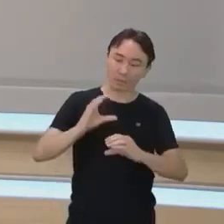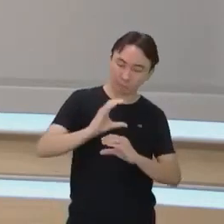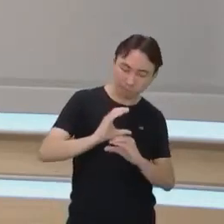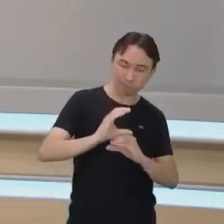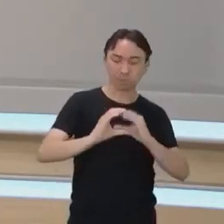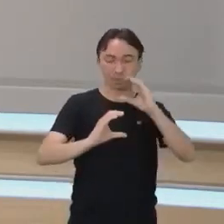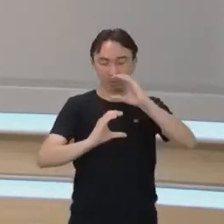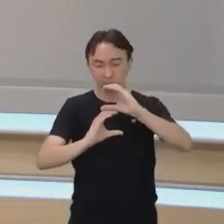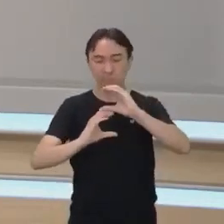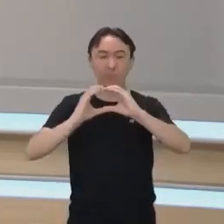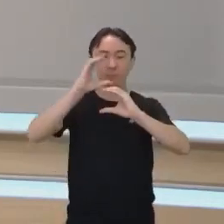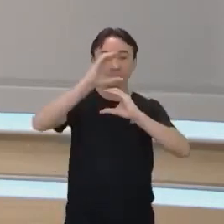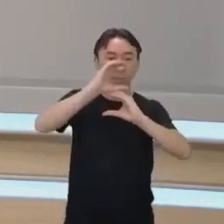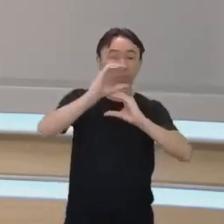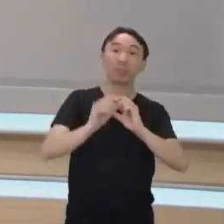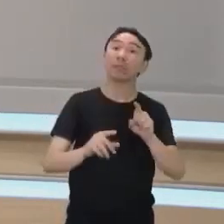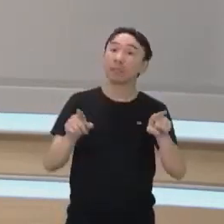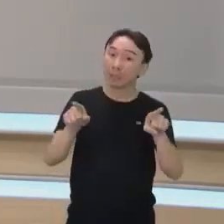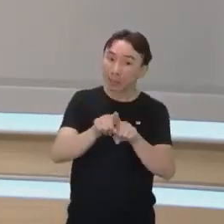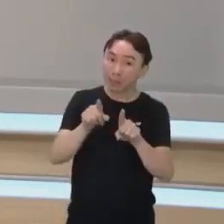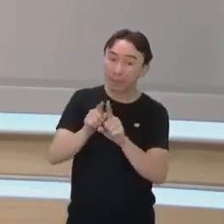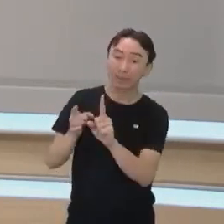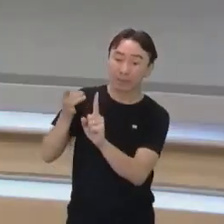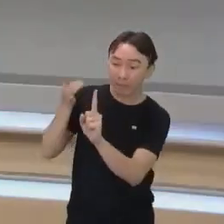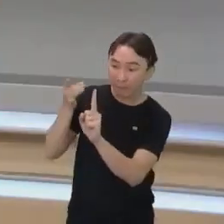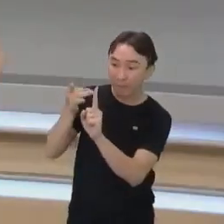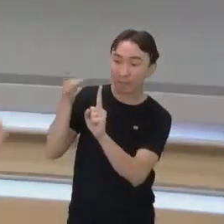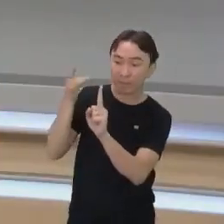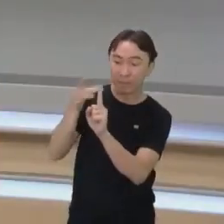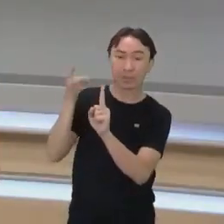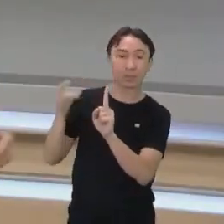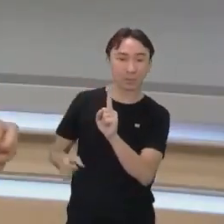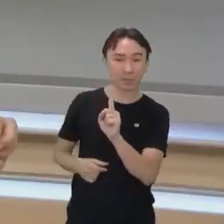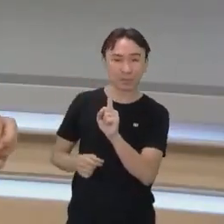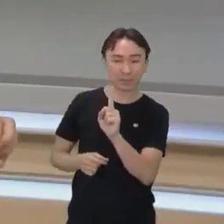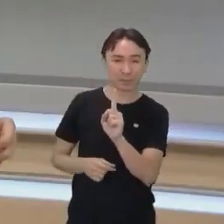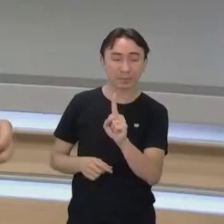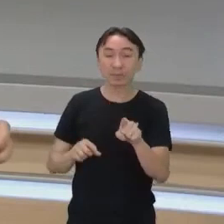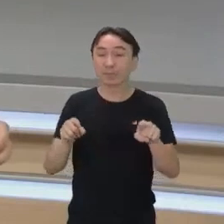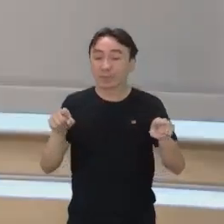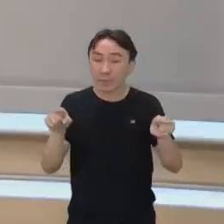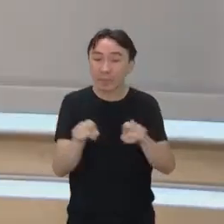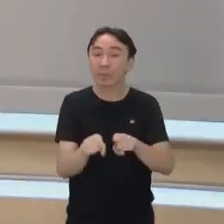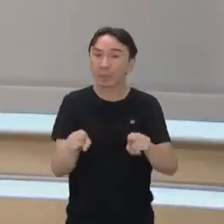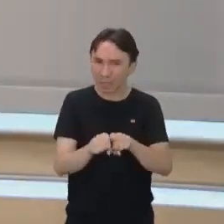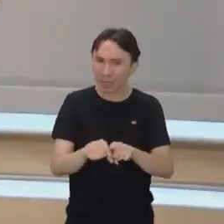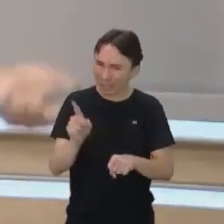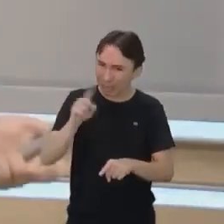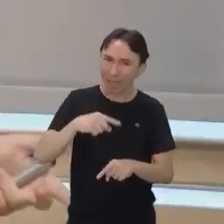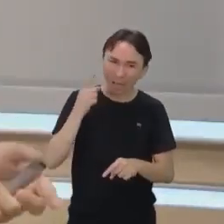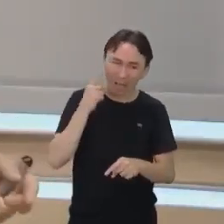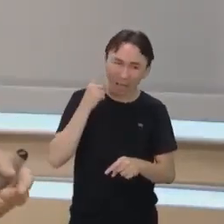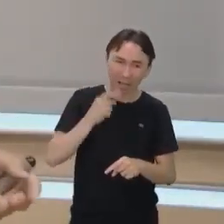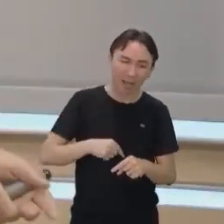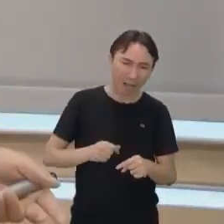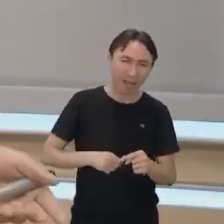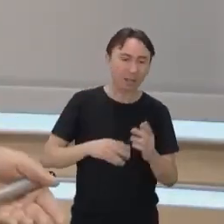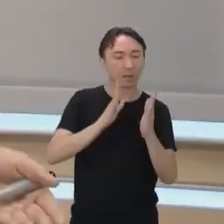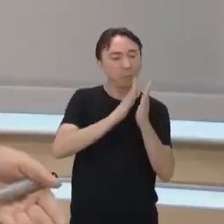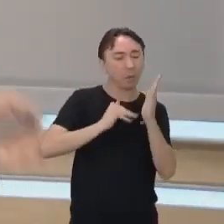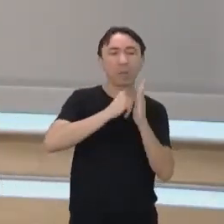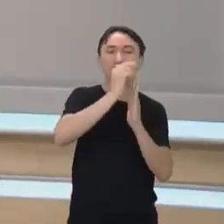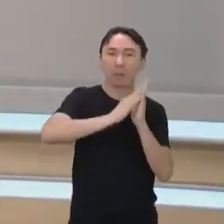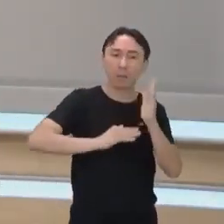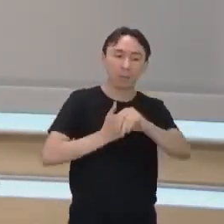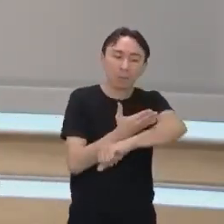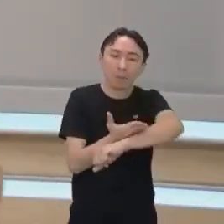está presente até nos vidros. Ele faz parte da constituição até de vidros. Tem a ver com o cal também ou não? O cal é produzido a partir do calcário. Daí que vem o nome